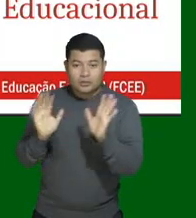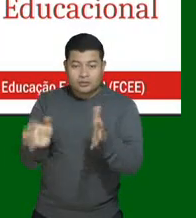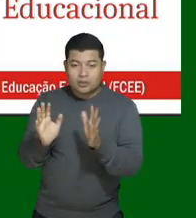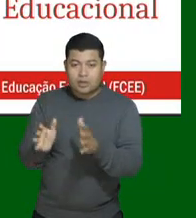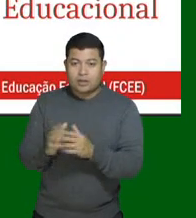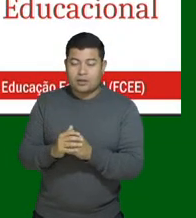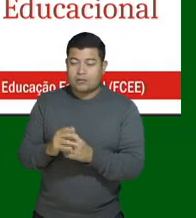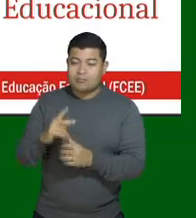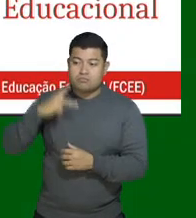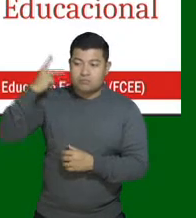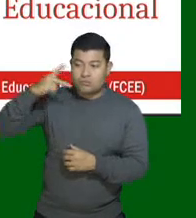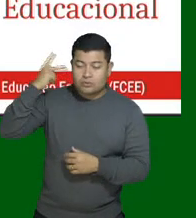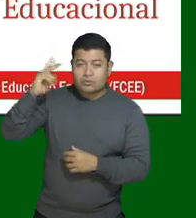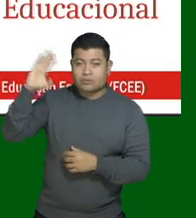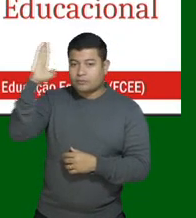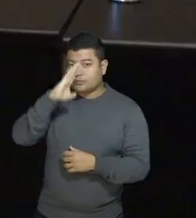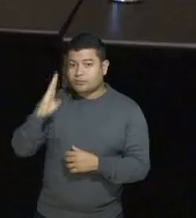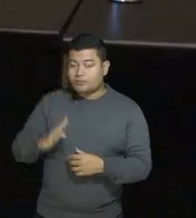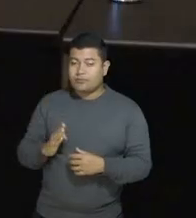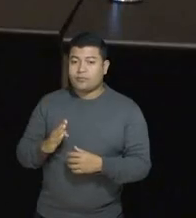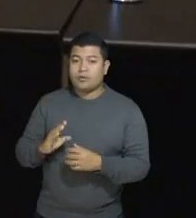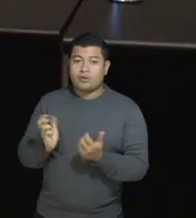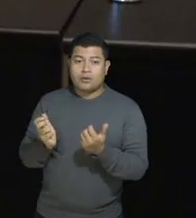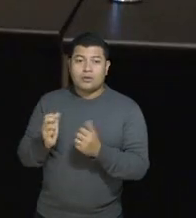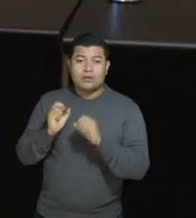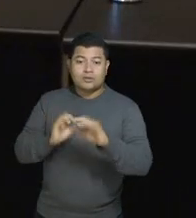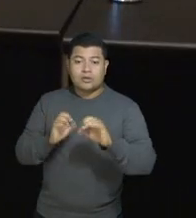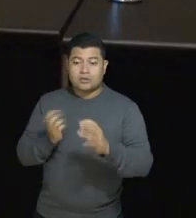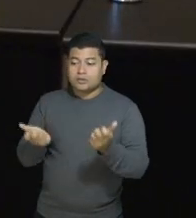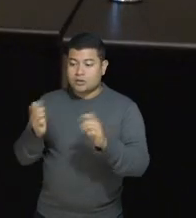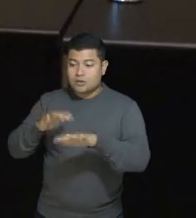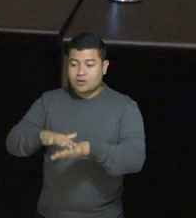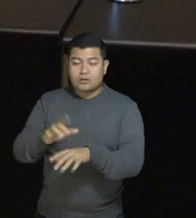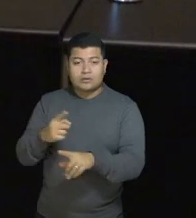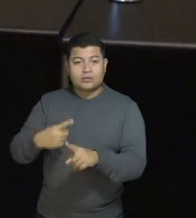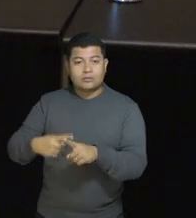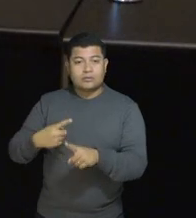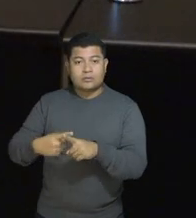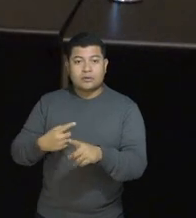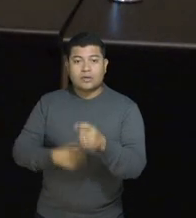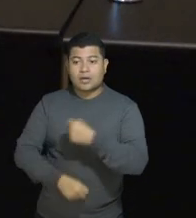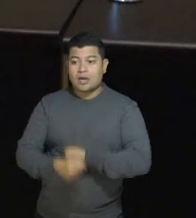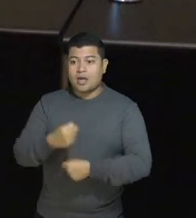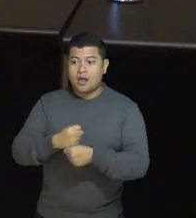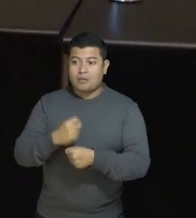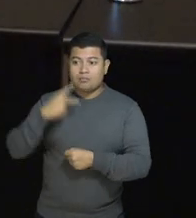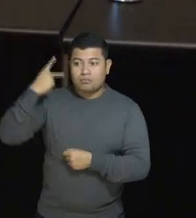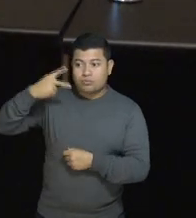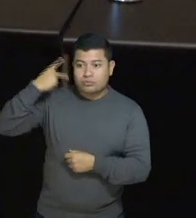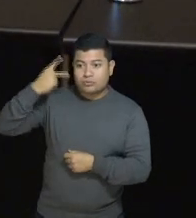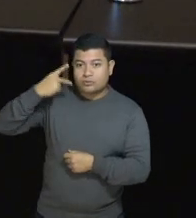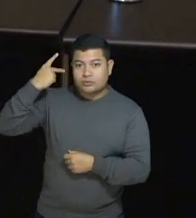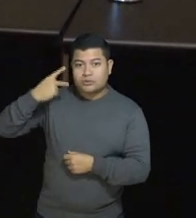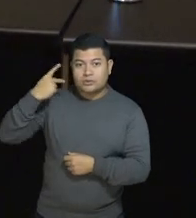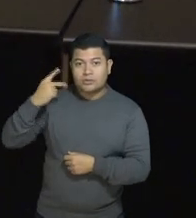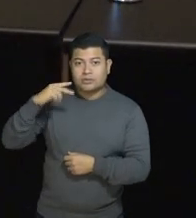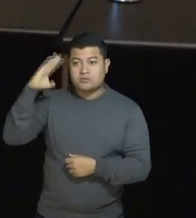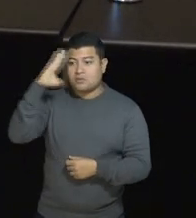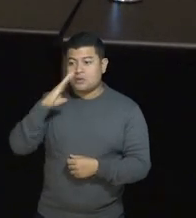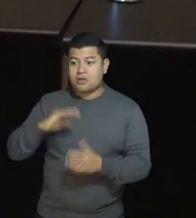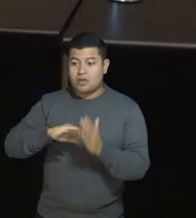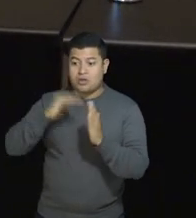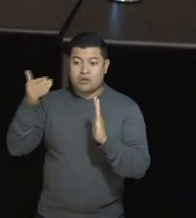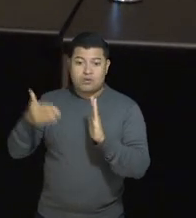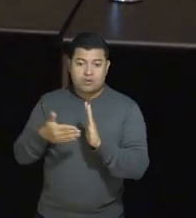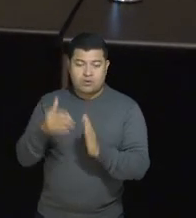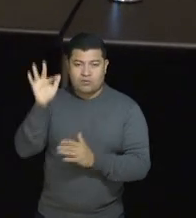na perspectiva da educação inclusiva, porque a política nacional ela é de 2008, então ela vem depois ainda